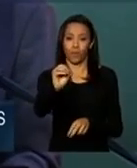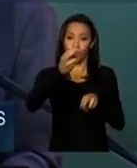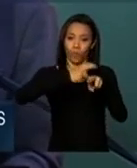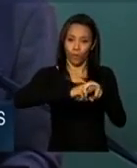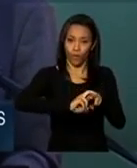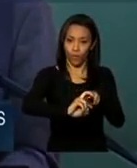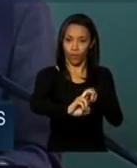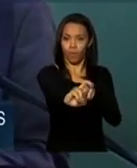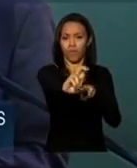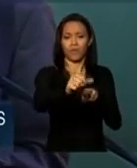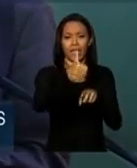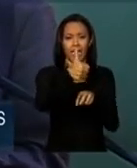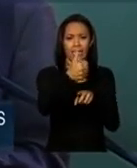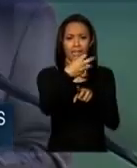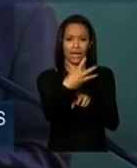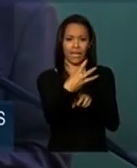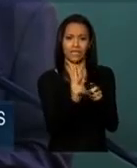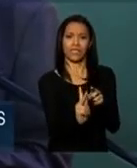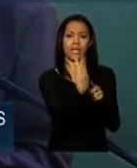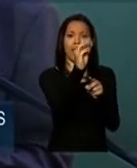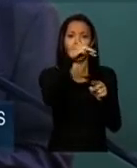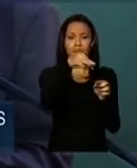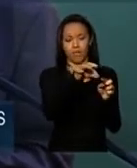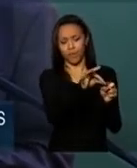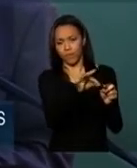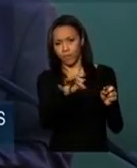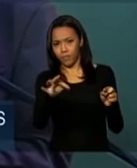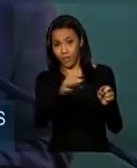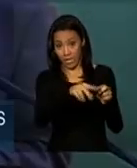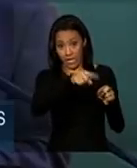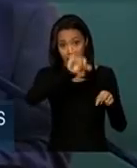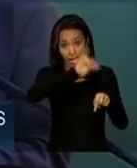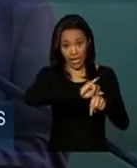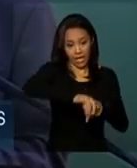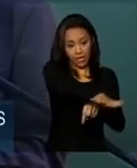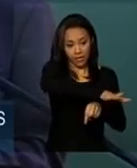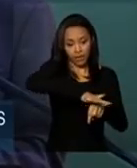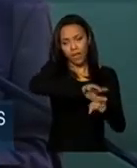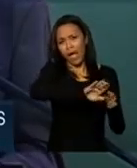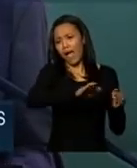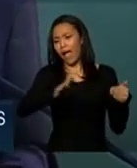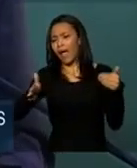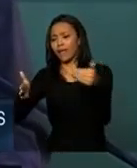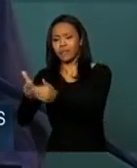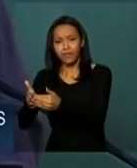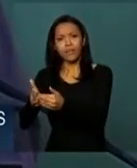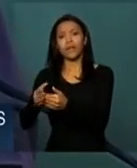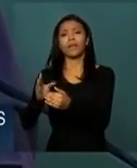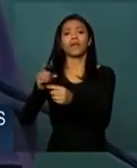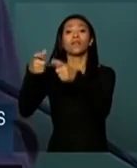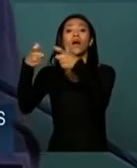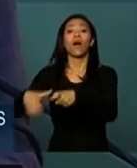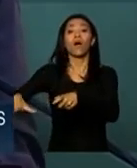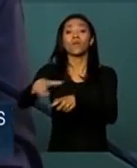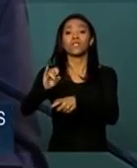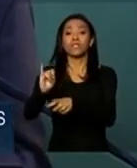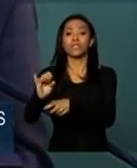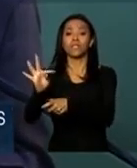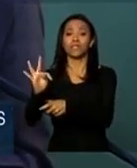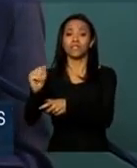exatamente 13 quilômetros, ligando a estação Alberto Silva, no centro, até a estação terminal, no bairro de Itararé, uma